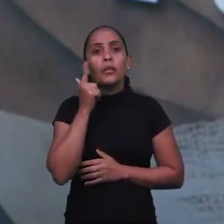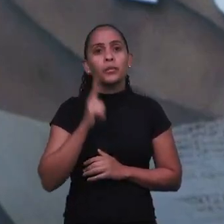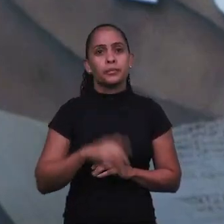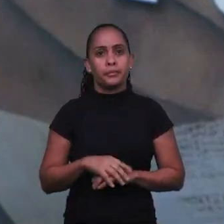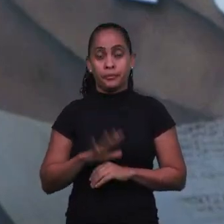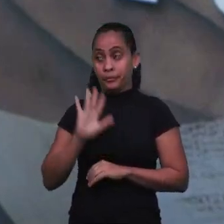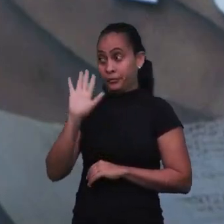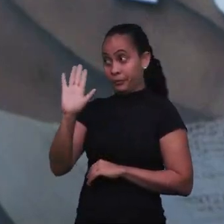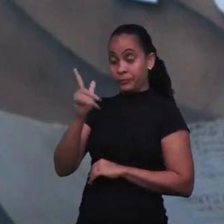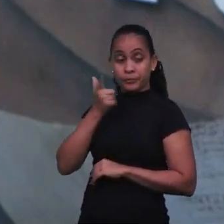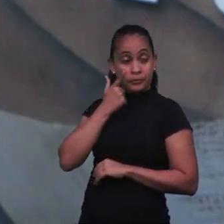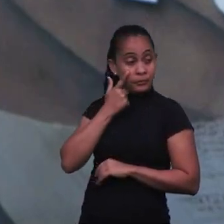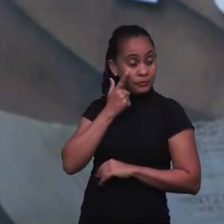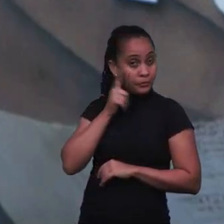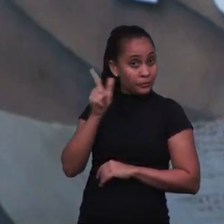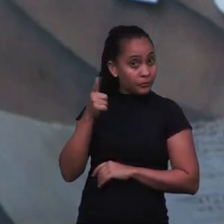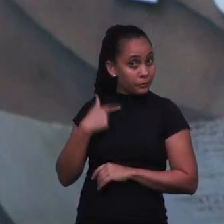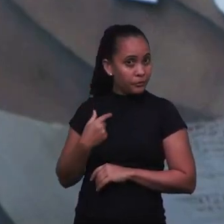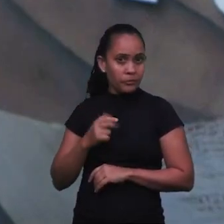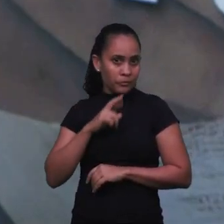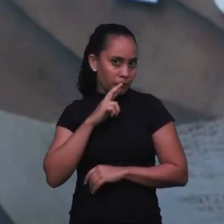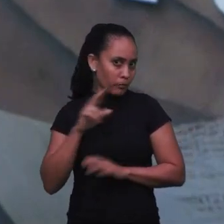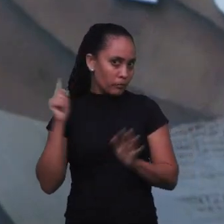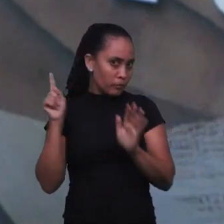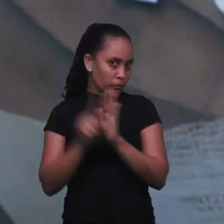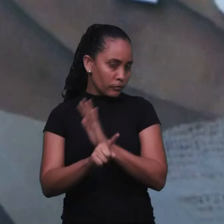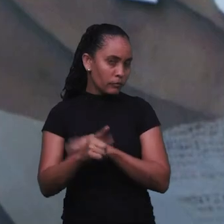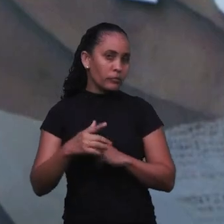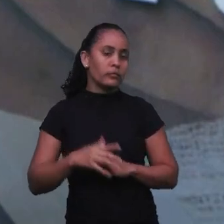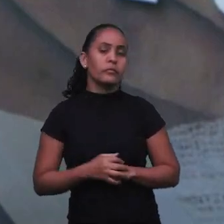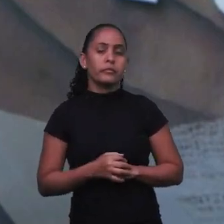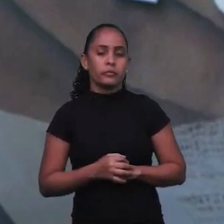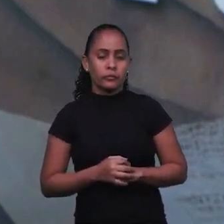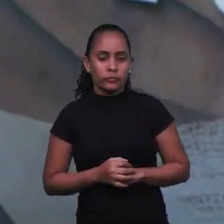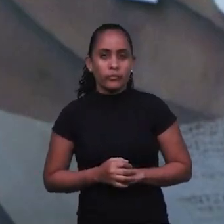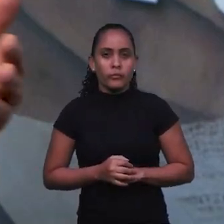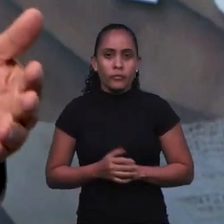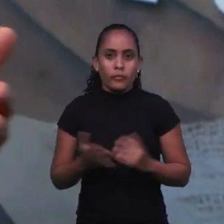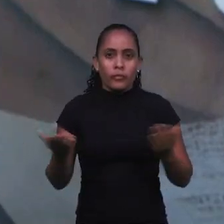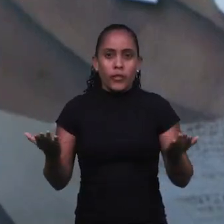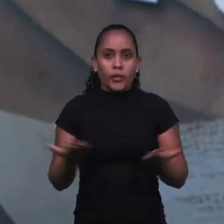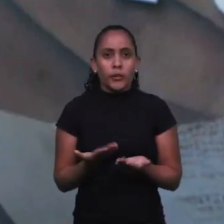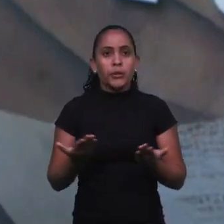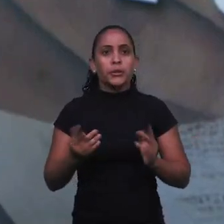próprio, olha só, para responder a pergunta, e que são hoje